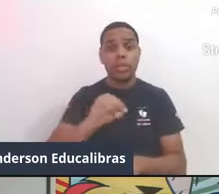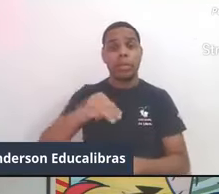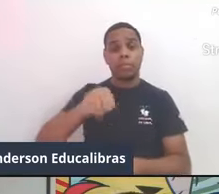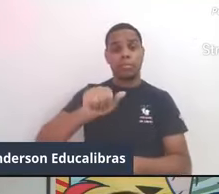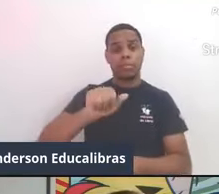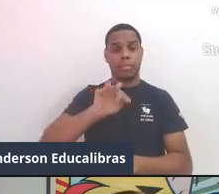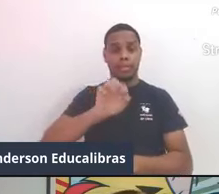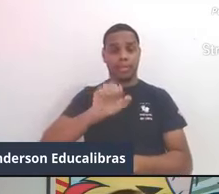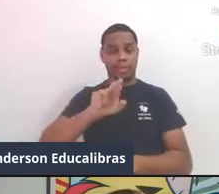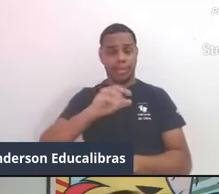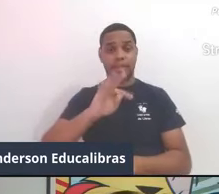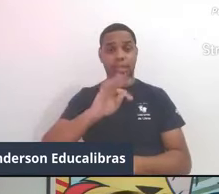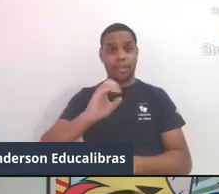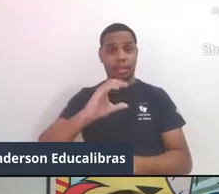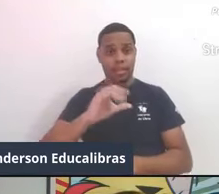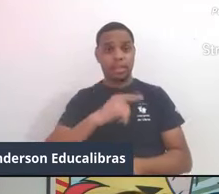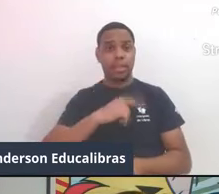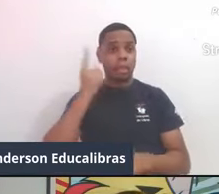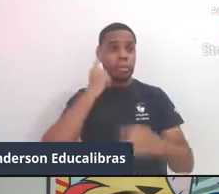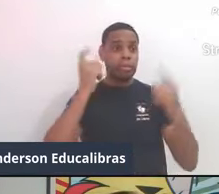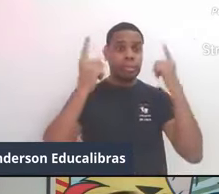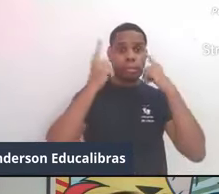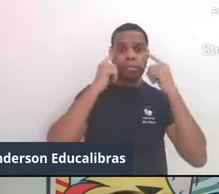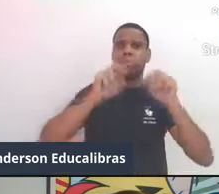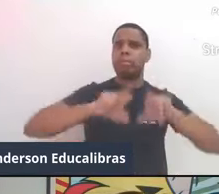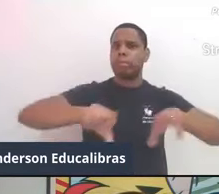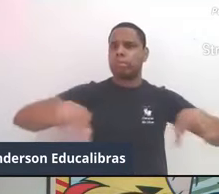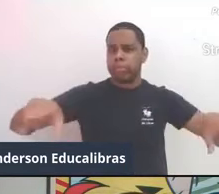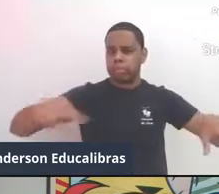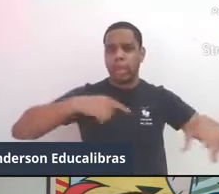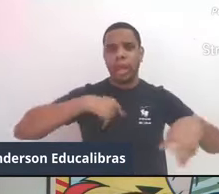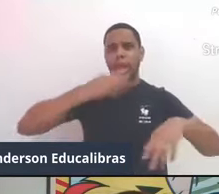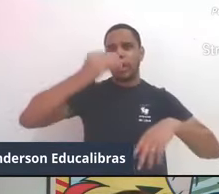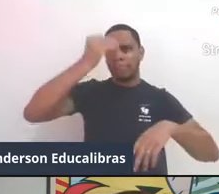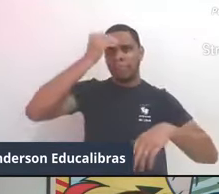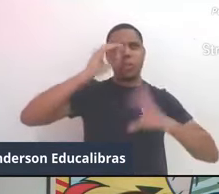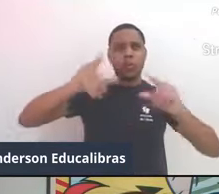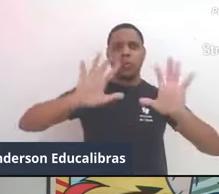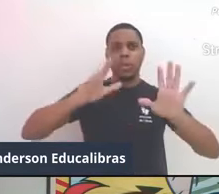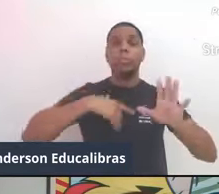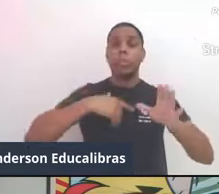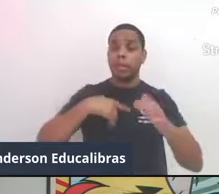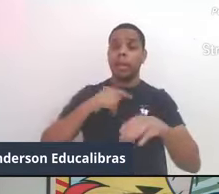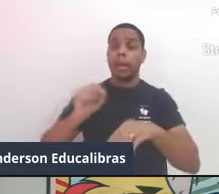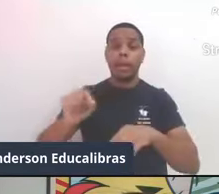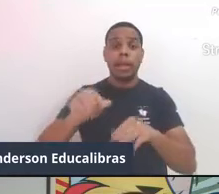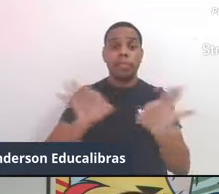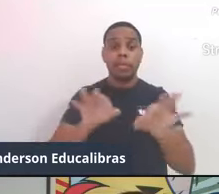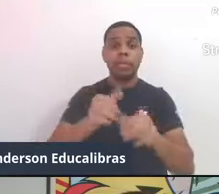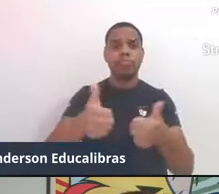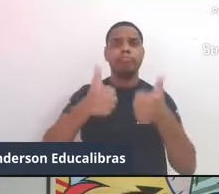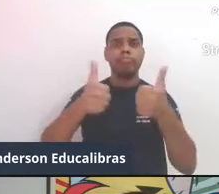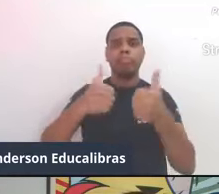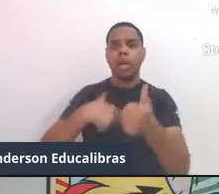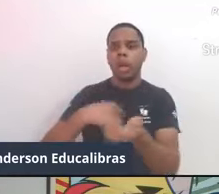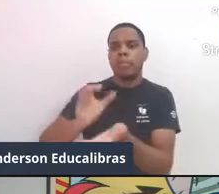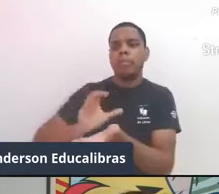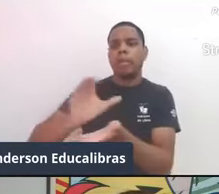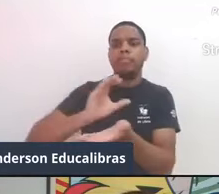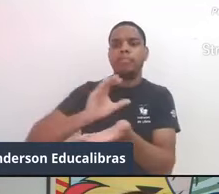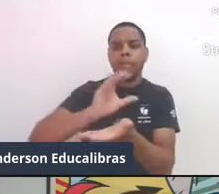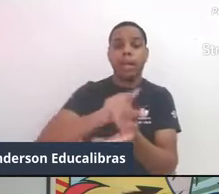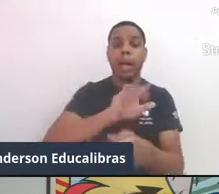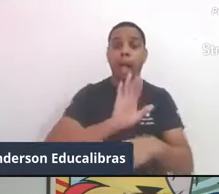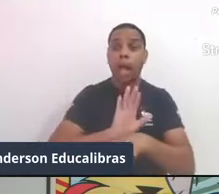Cole 42, tantas outras que eu não vou saber de cabeça, mas que a gente tem patrocinado e que trazem de forma gratuita como uma